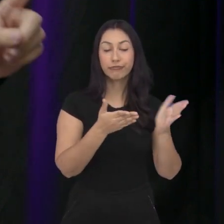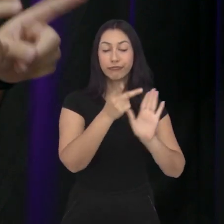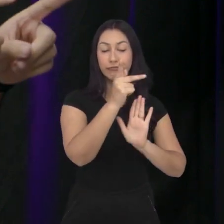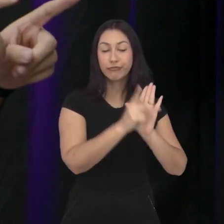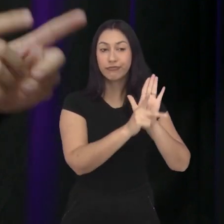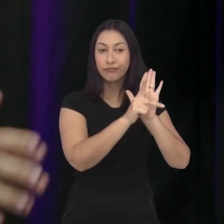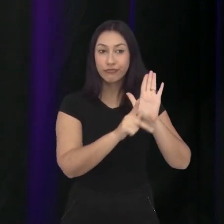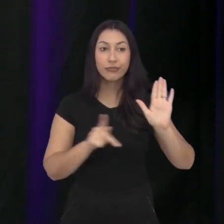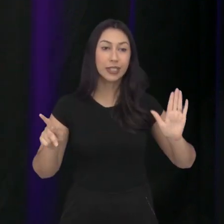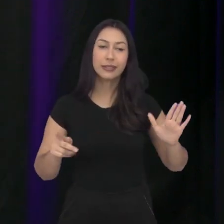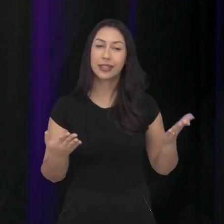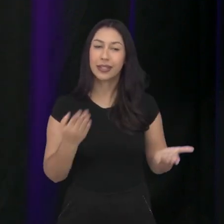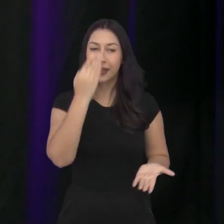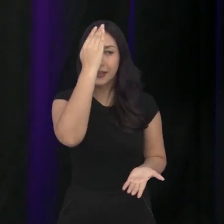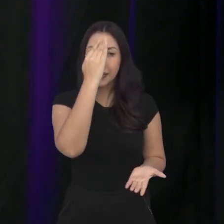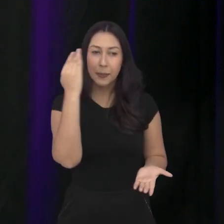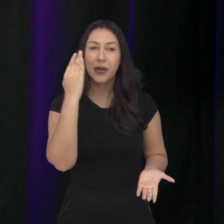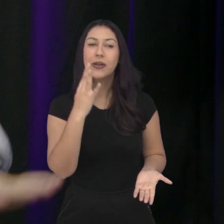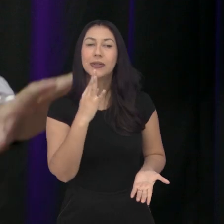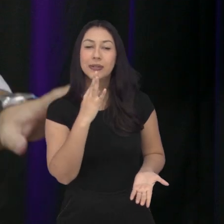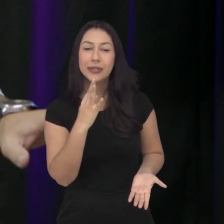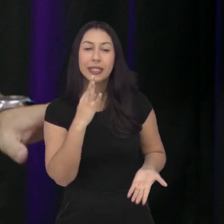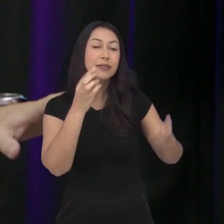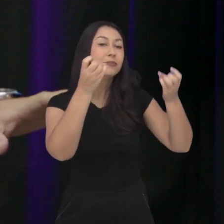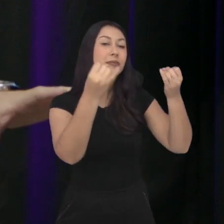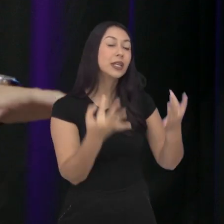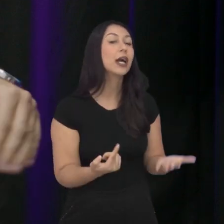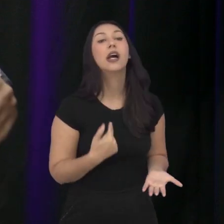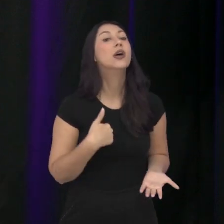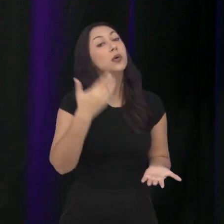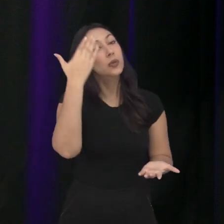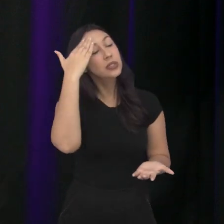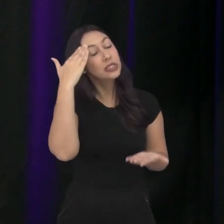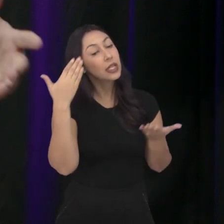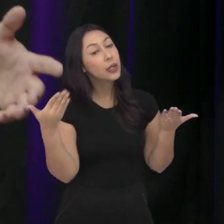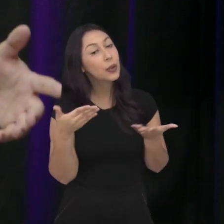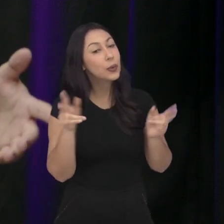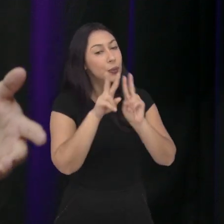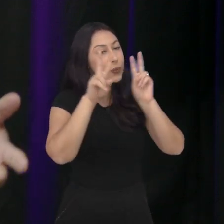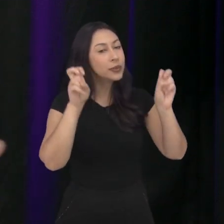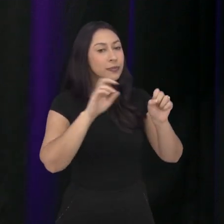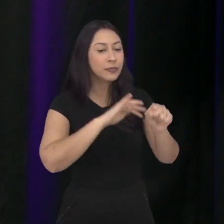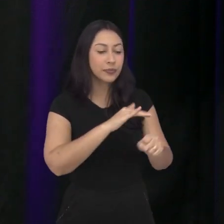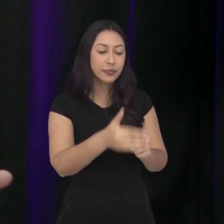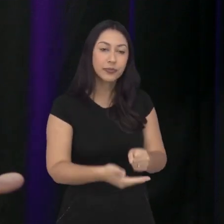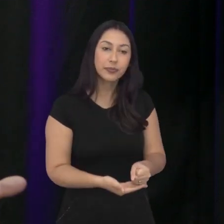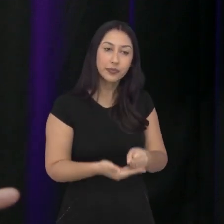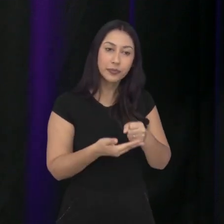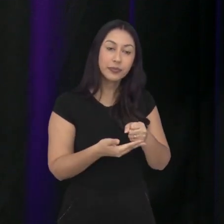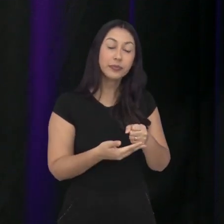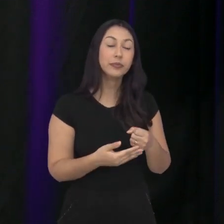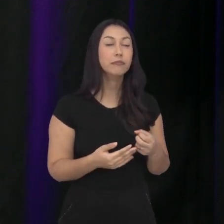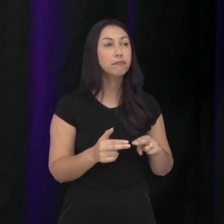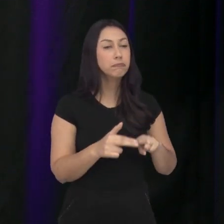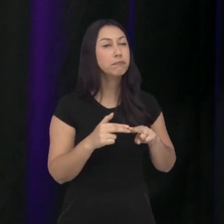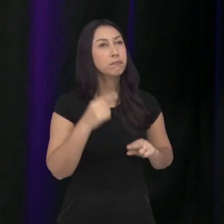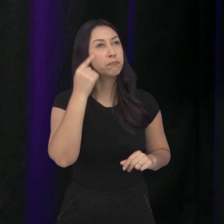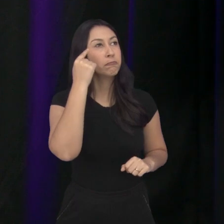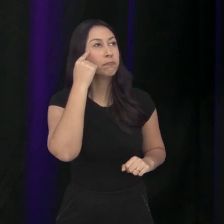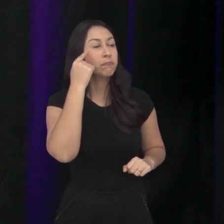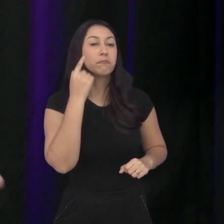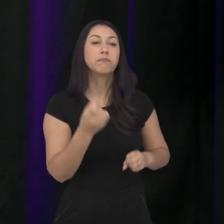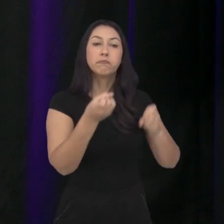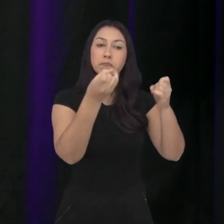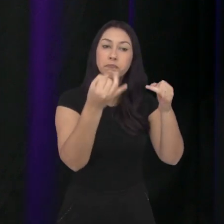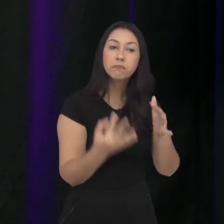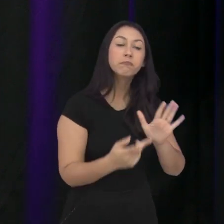tramitação, acho que o Marvin conhece bem. Opa. A gente vai falar um pouquinho. Eu sei que vocês estão trabalhando hoje o tema da sustentabilidade. Sim. Então, eu pensei,